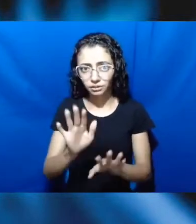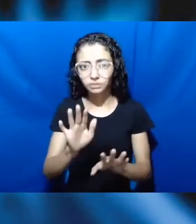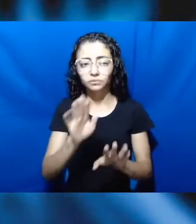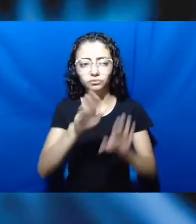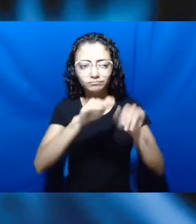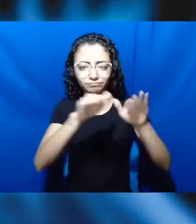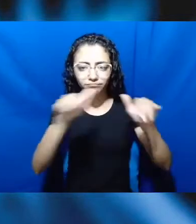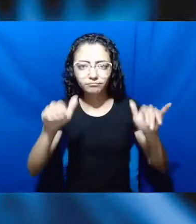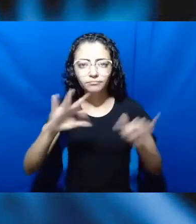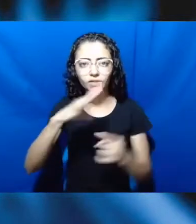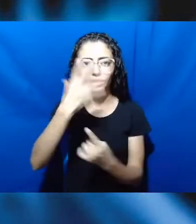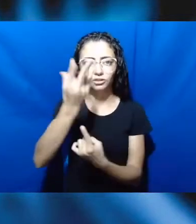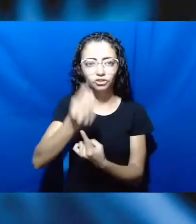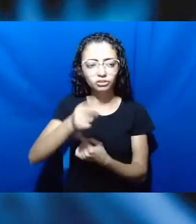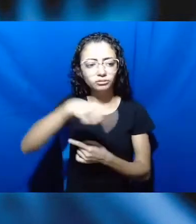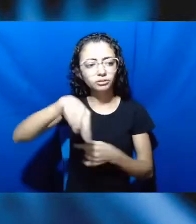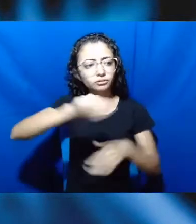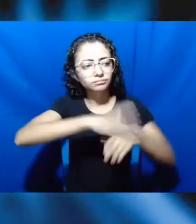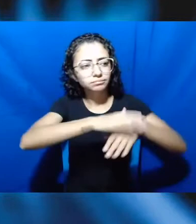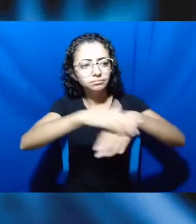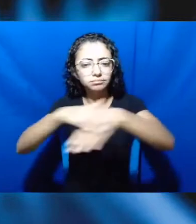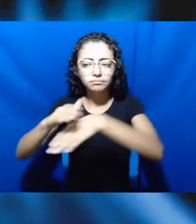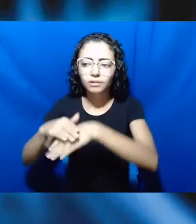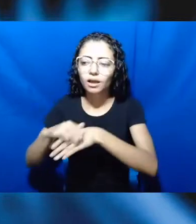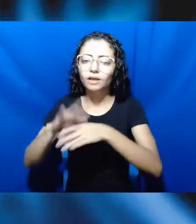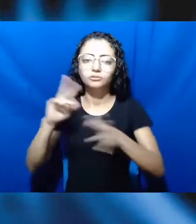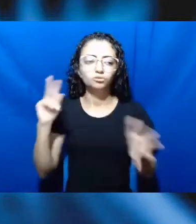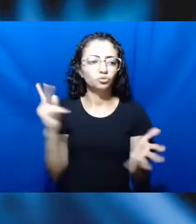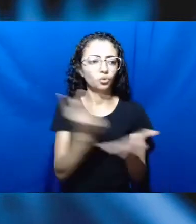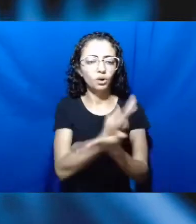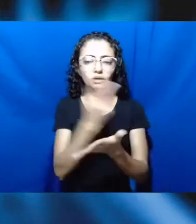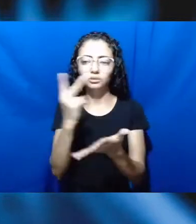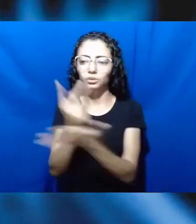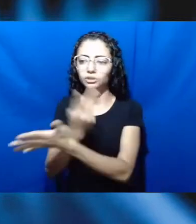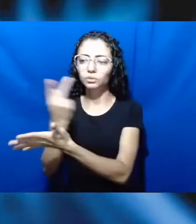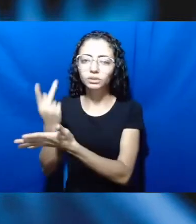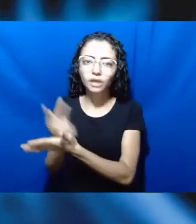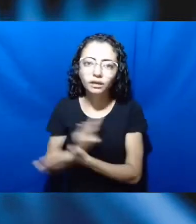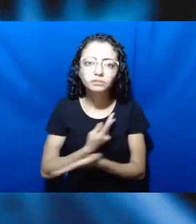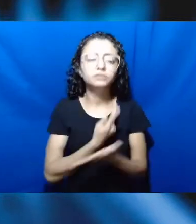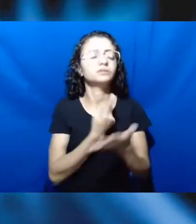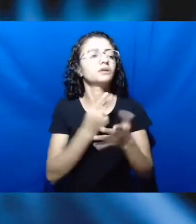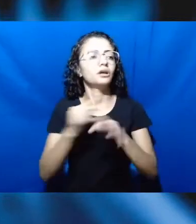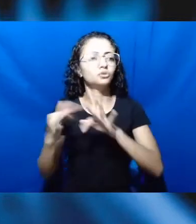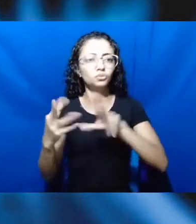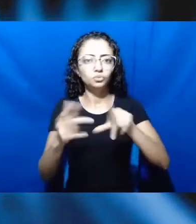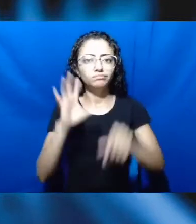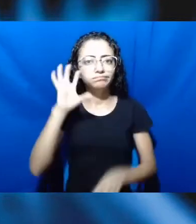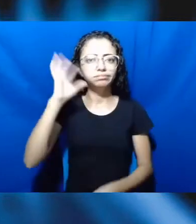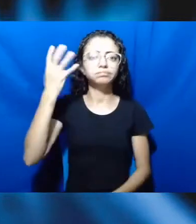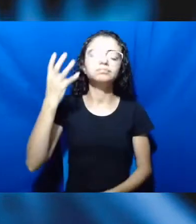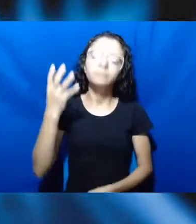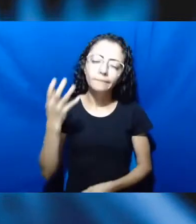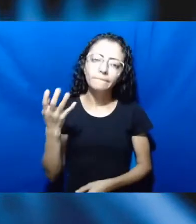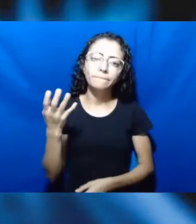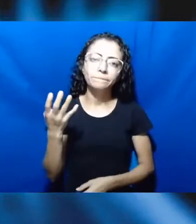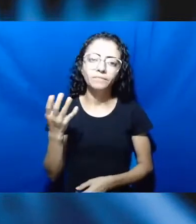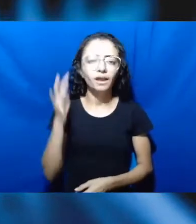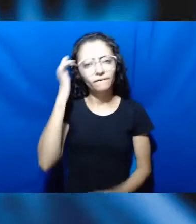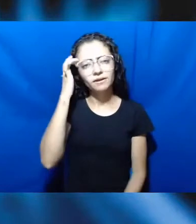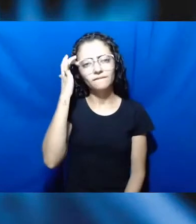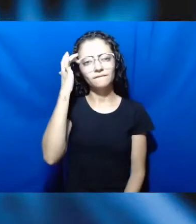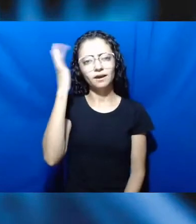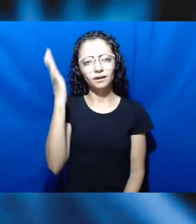fica fácil para o curador, porque a expressão está assim à tona, né? Não